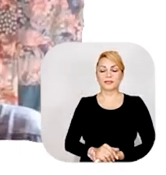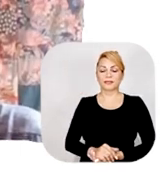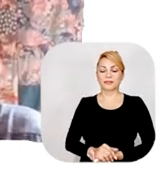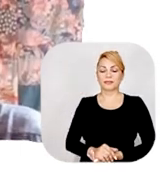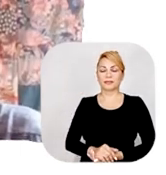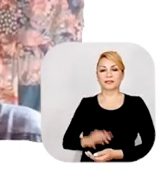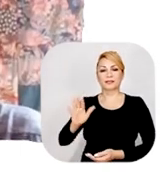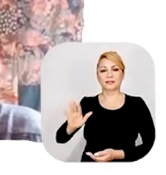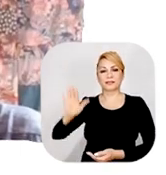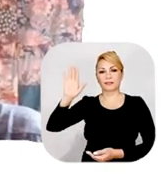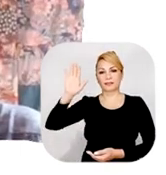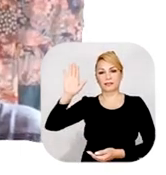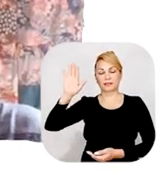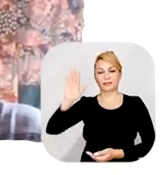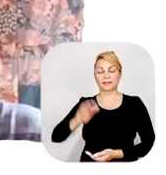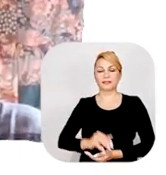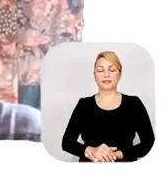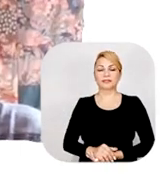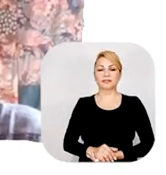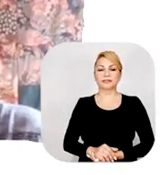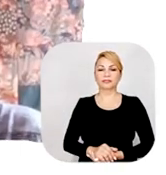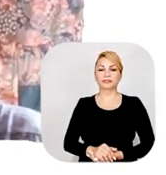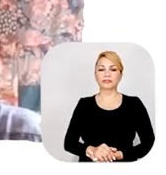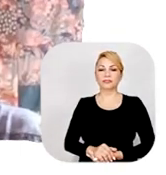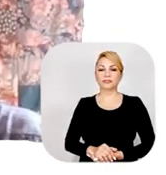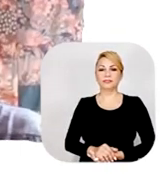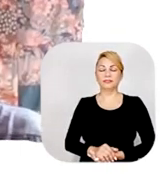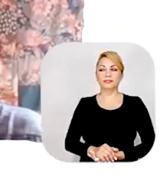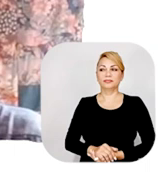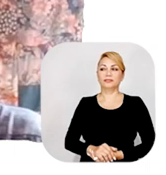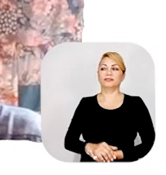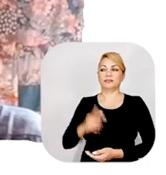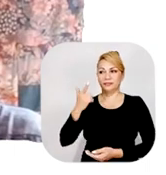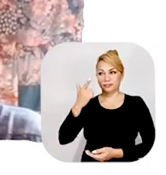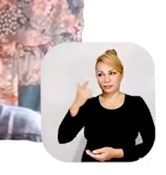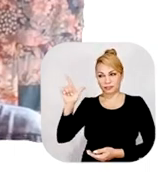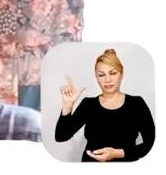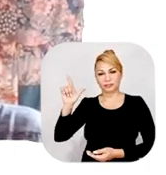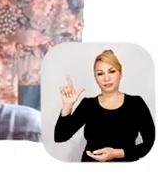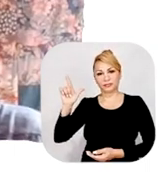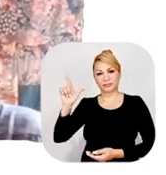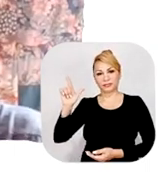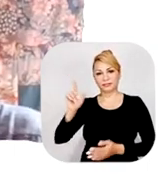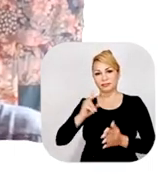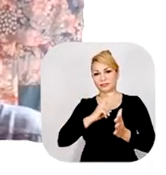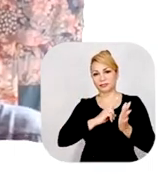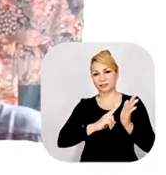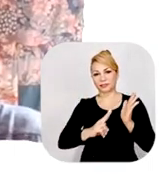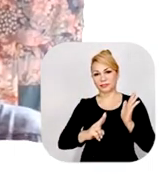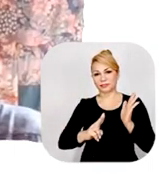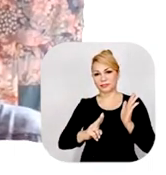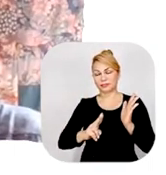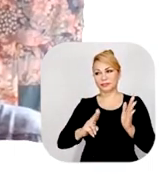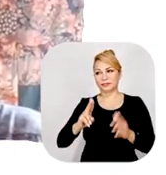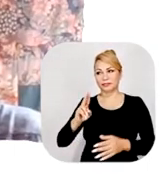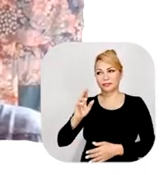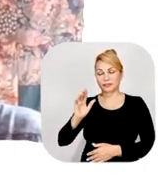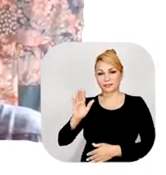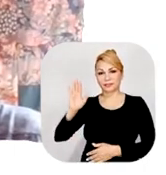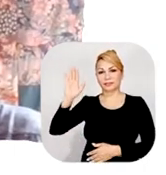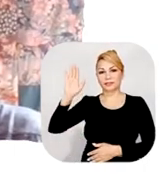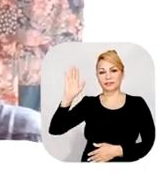Ivó Moré. Presente. Catomá Moré. Presente.